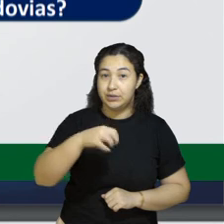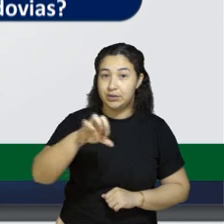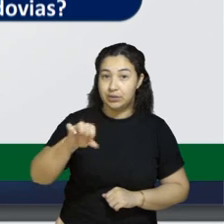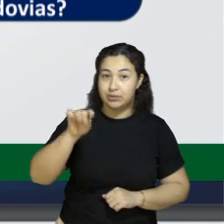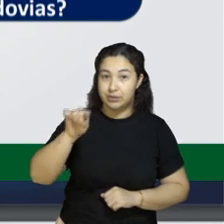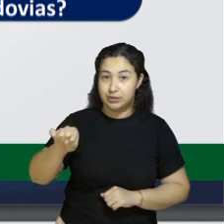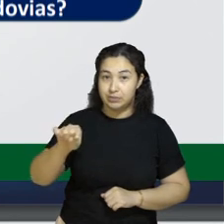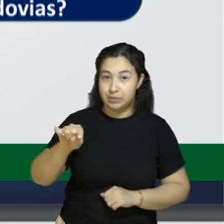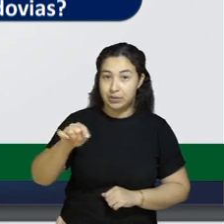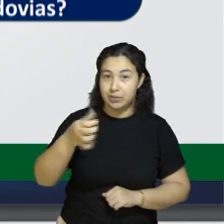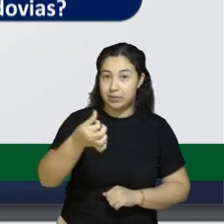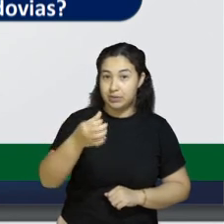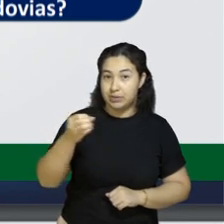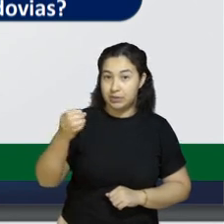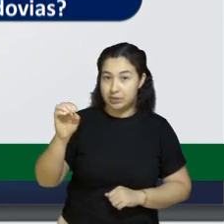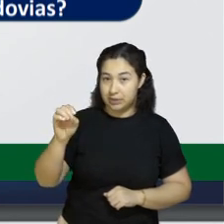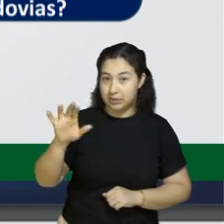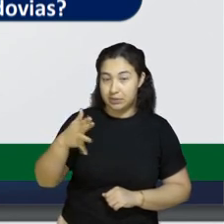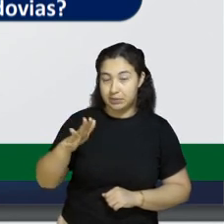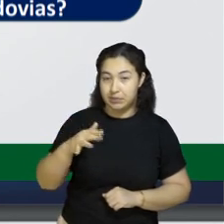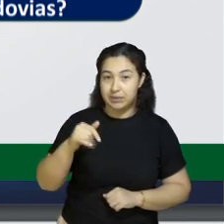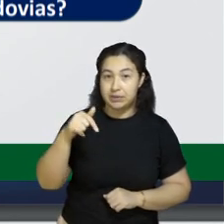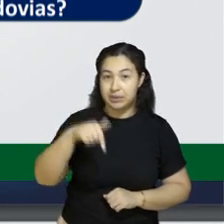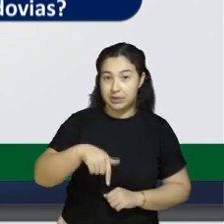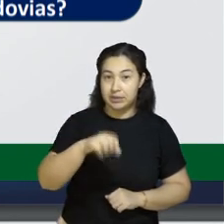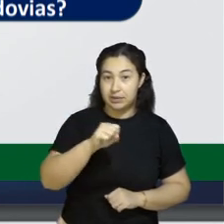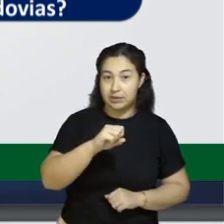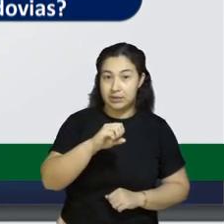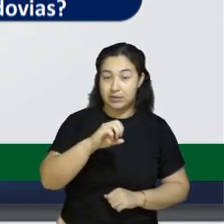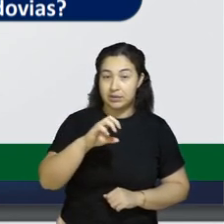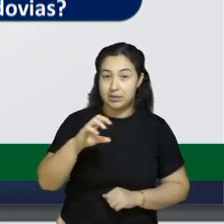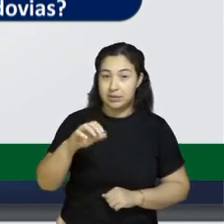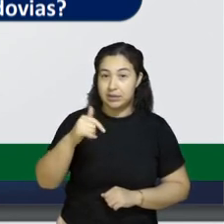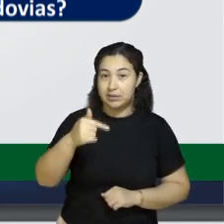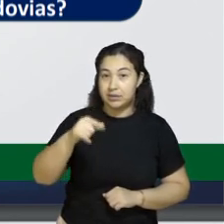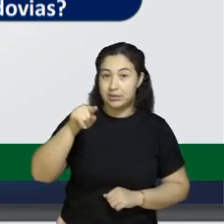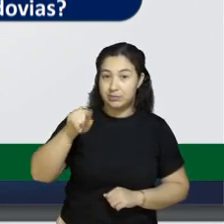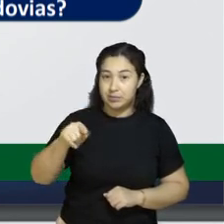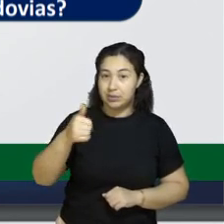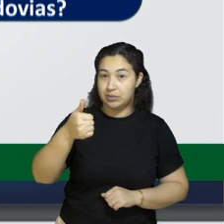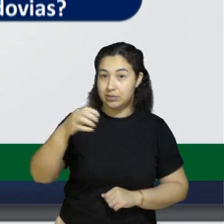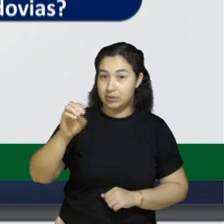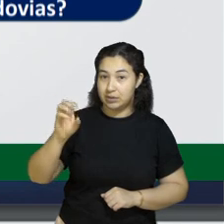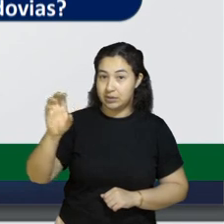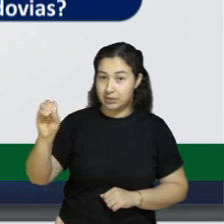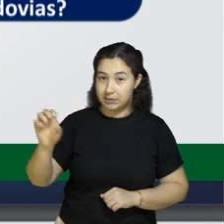19.600 no total, e Santa Catarina tem 7.100. Ou seja, o Paraná tem